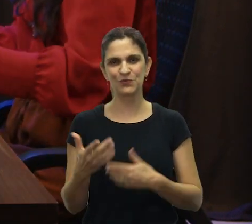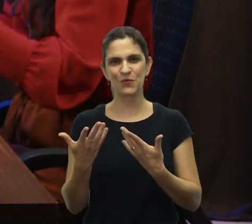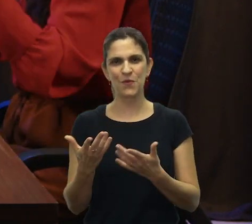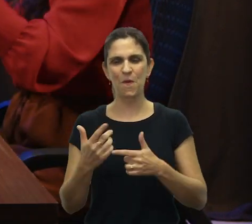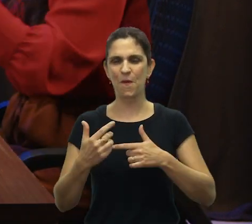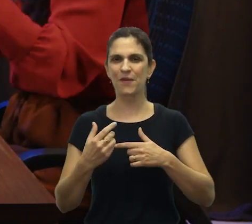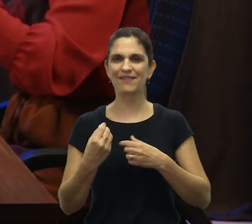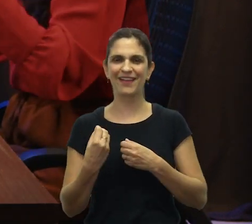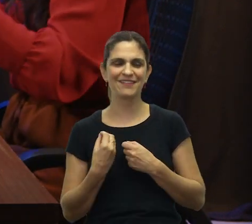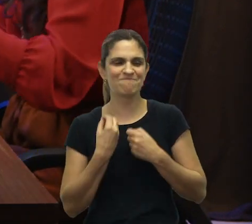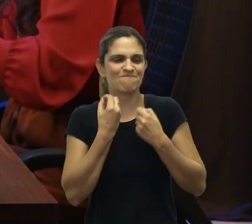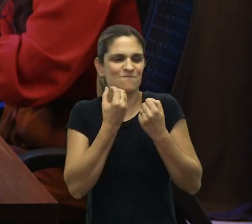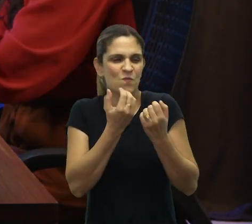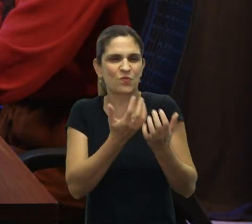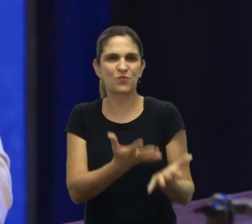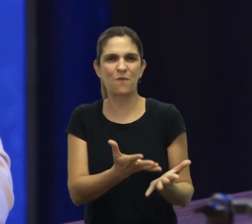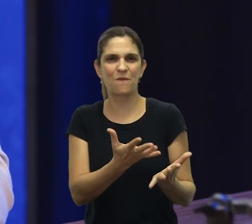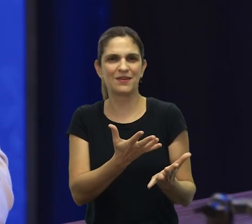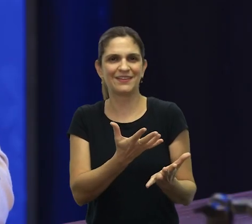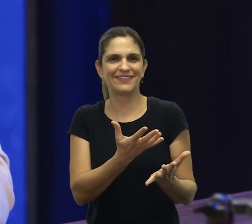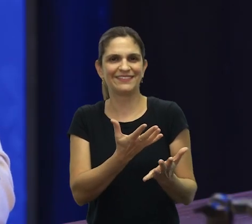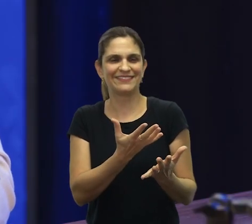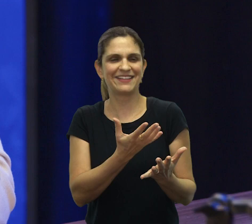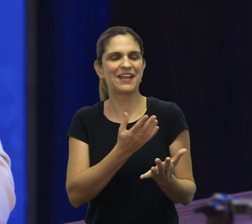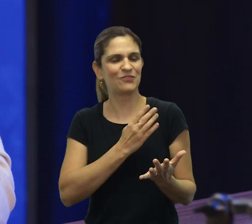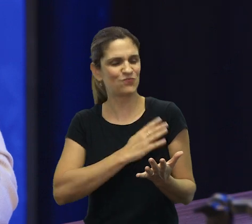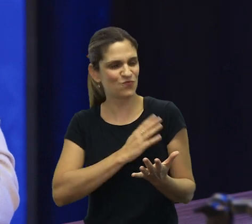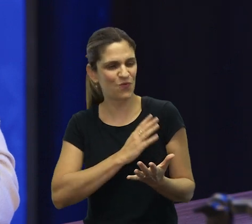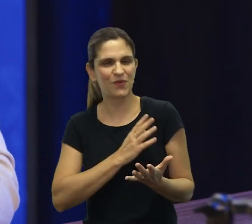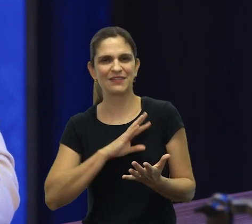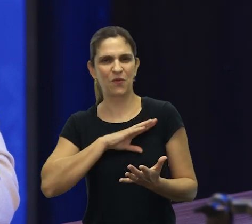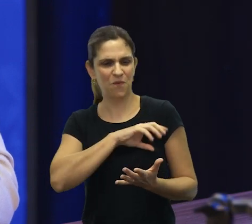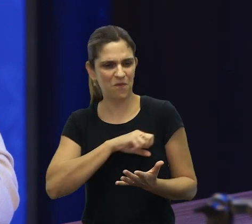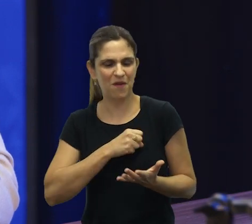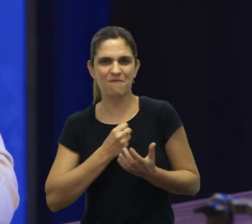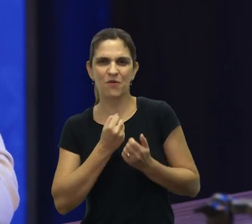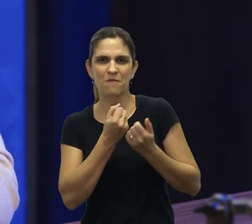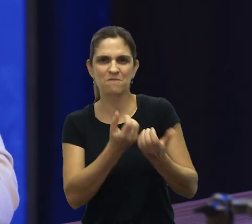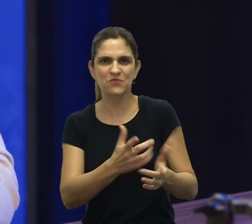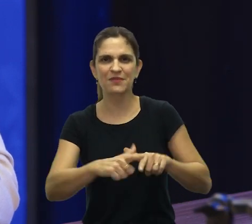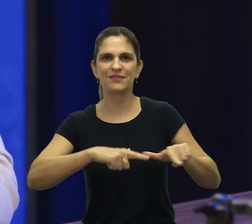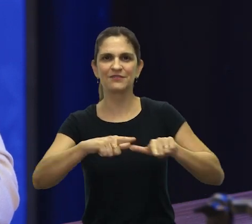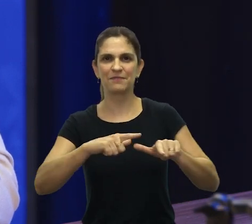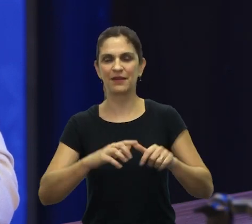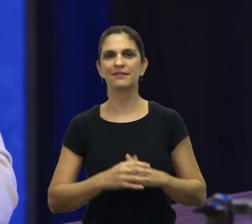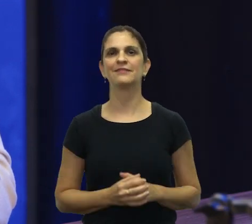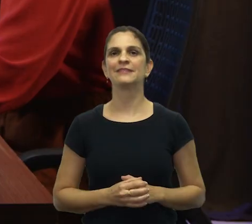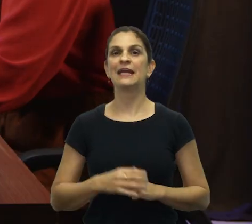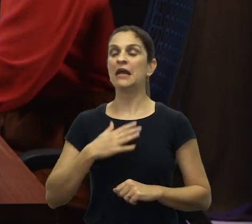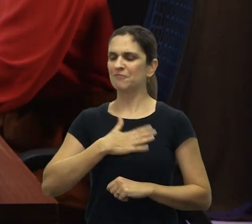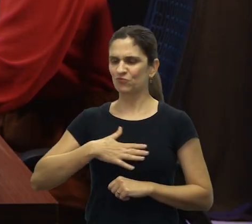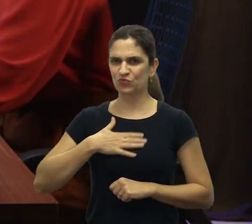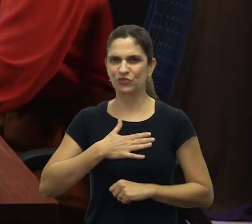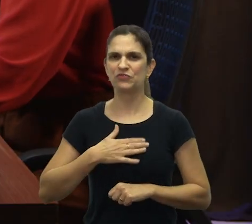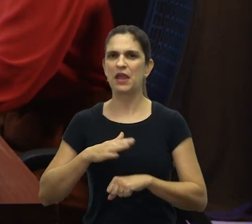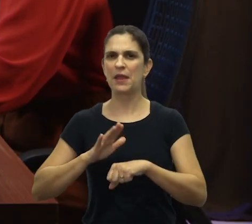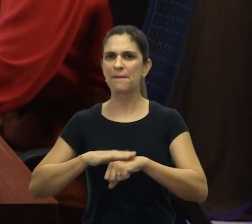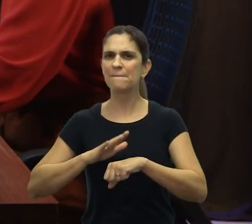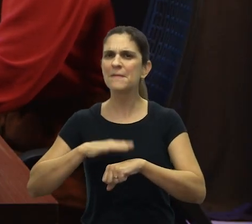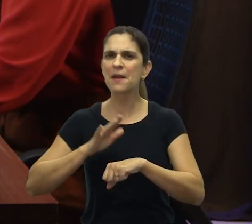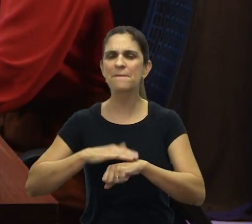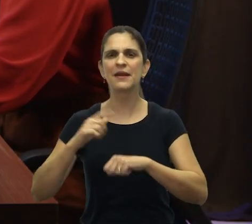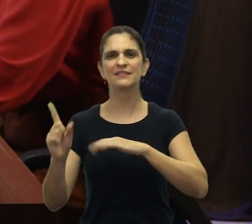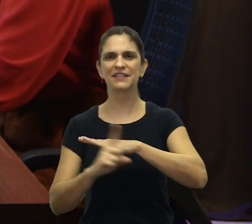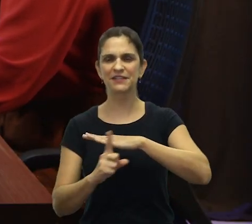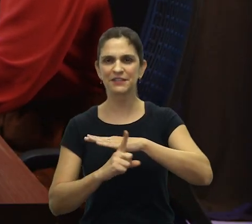entrega mesmo de corpo, e alma e coração. Mas eu fico muito satisfeito, porque a gente tem que atender mais, a gente precisa dar mais